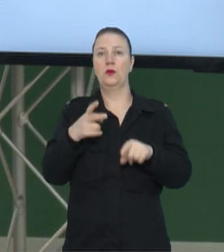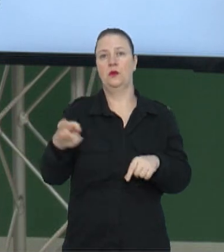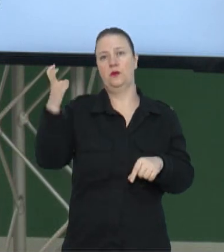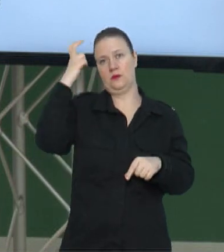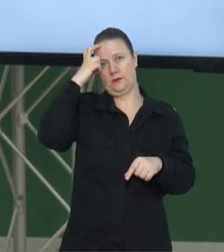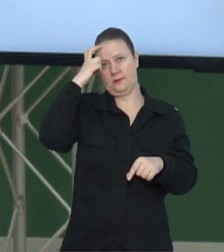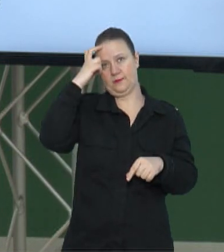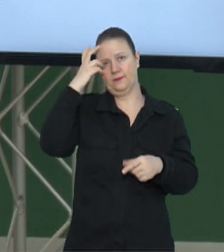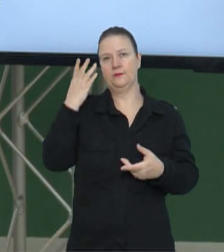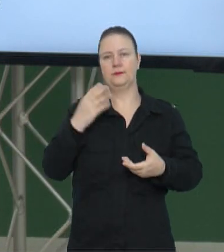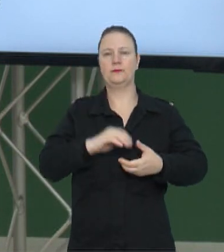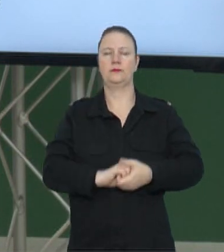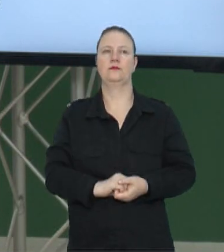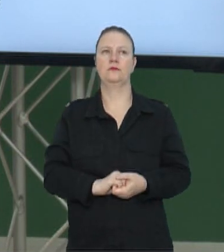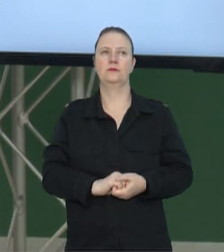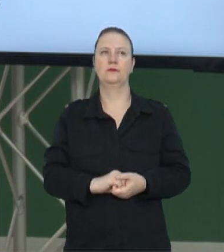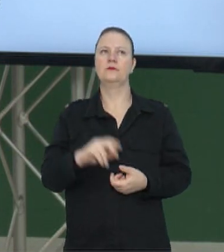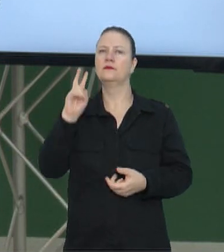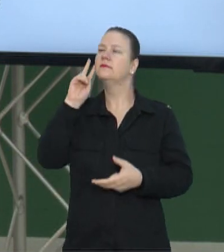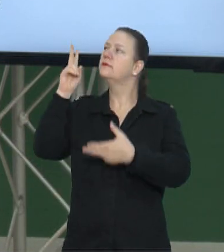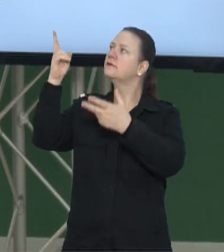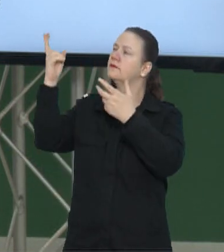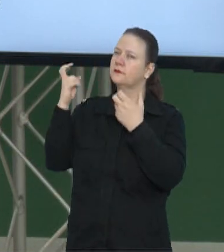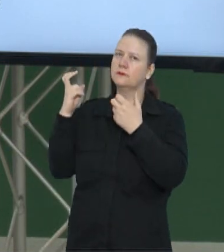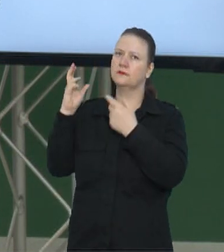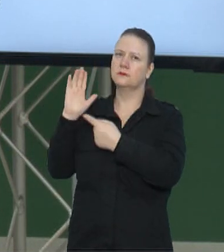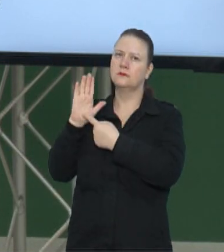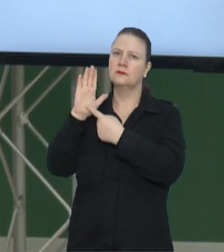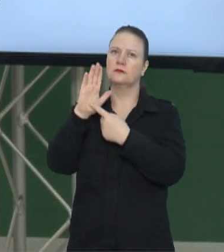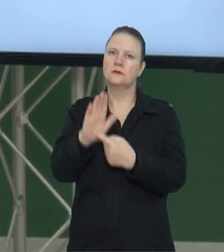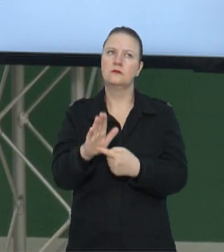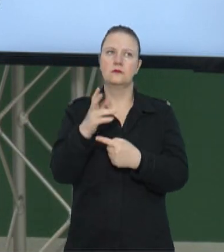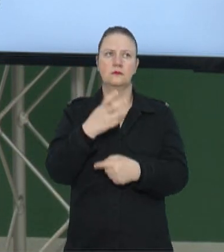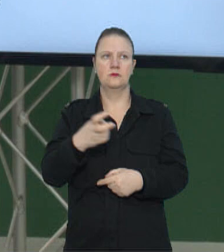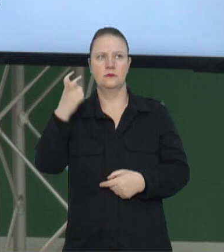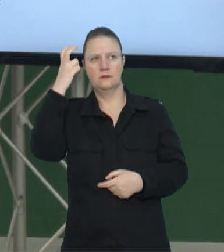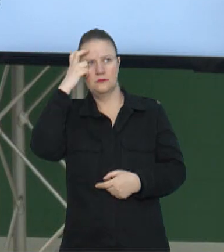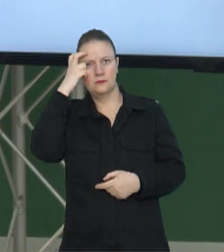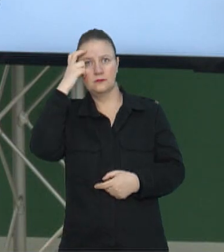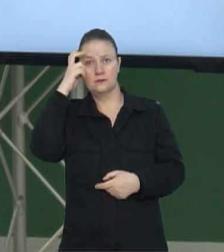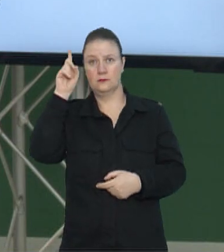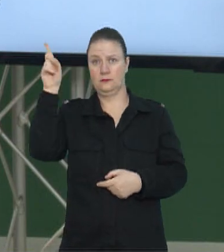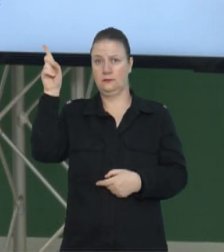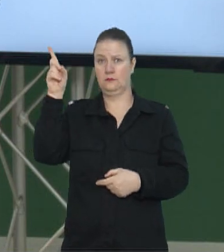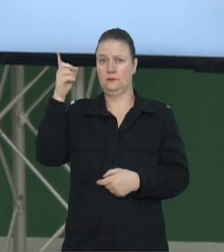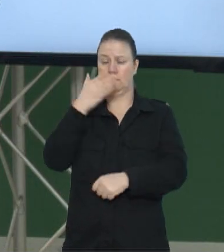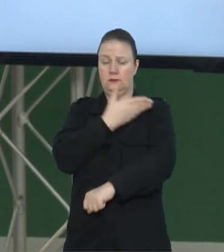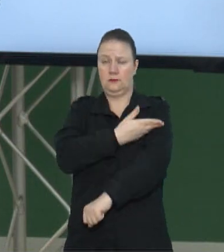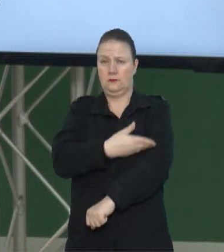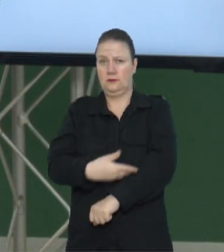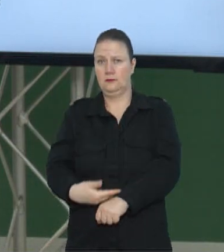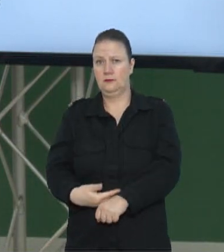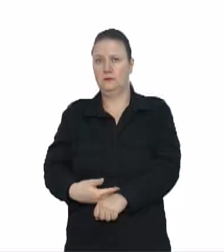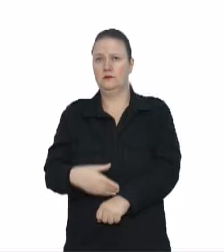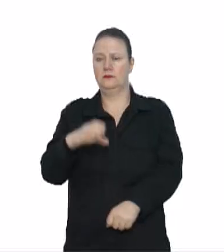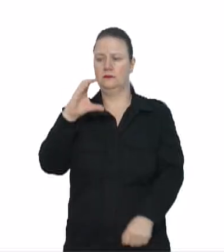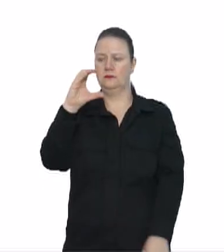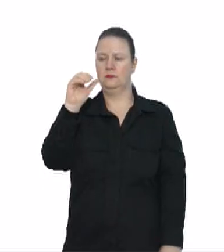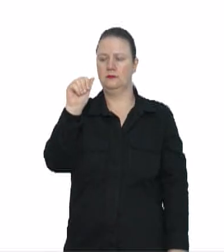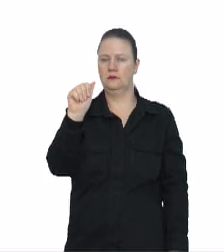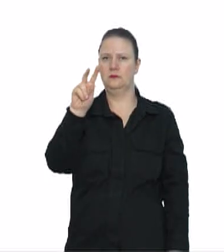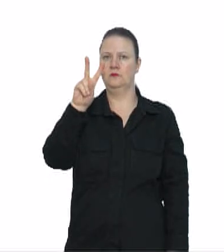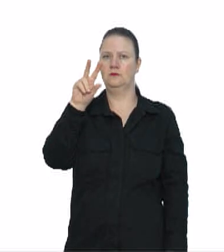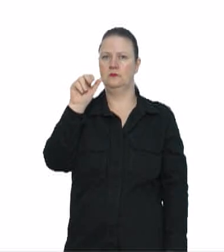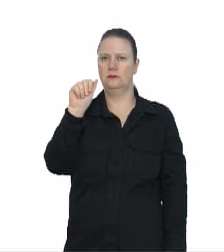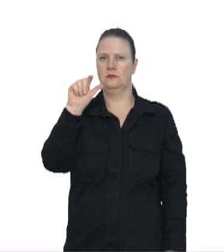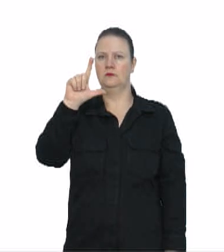culturais, né? O que nós vamos ter ali? Manifestações culturais como a cavalhada, né? Que é o exemplo da imagem que está aqui, bem